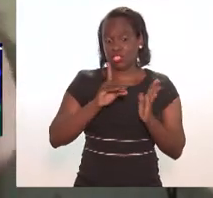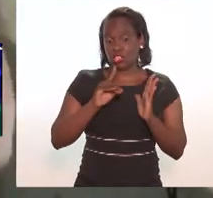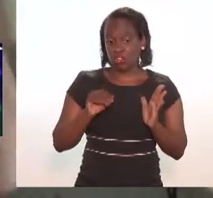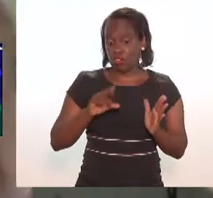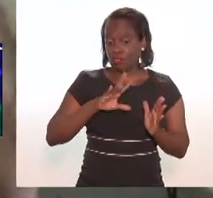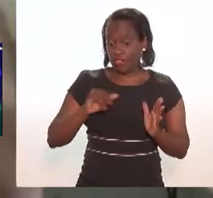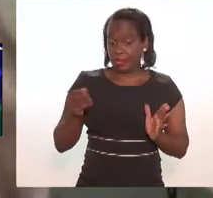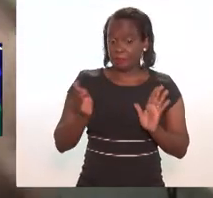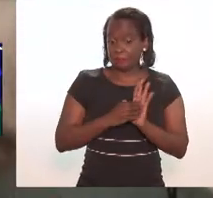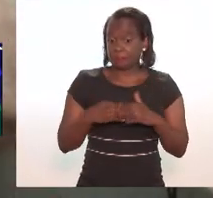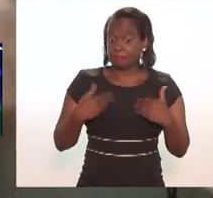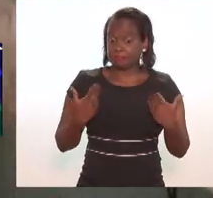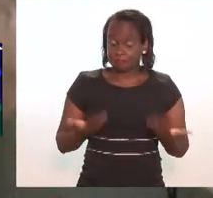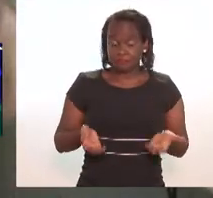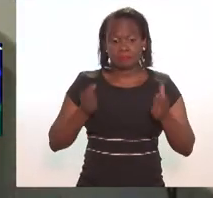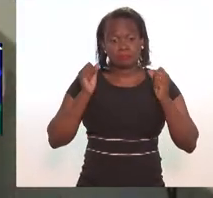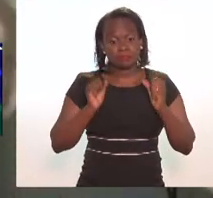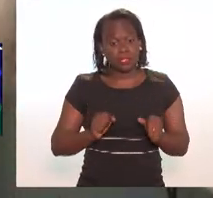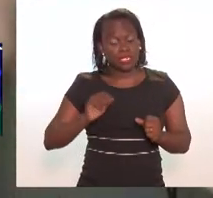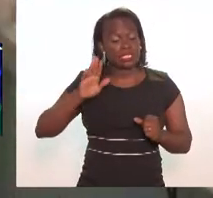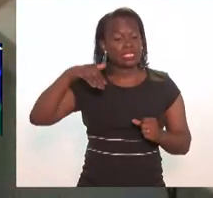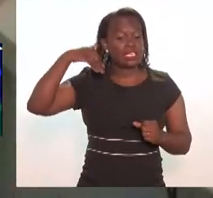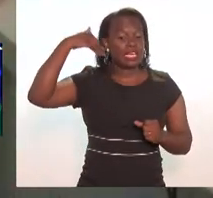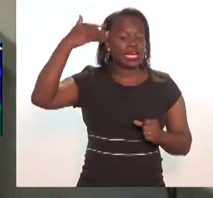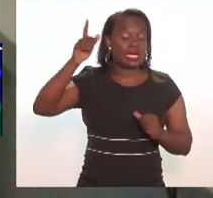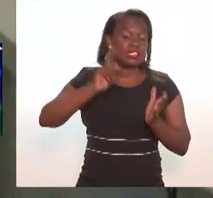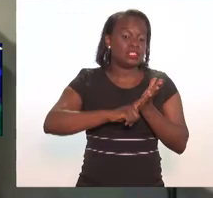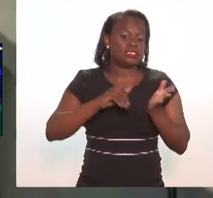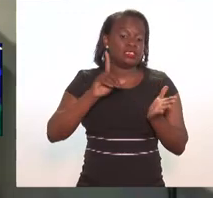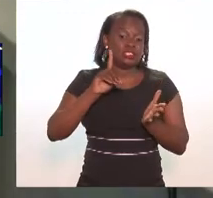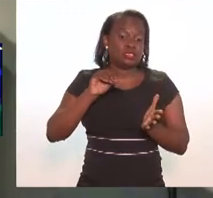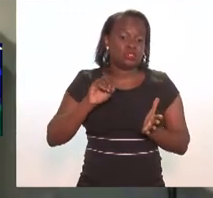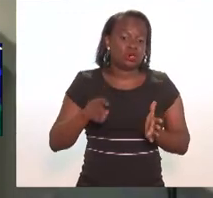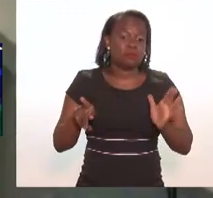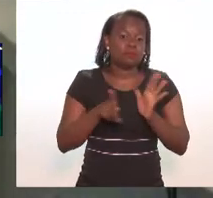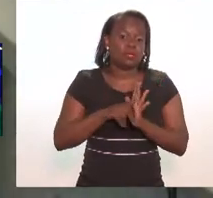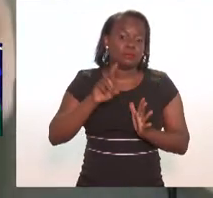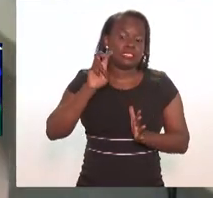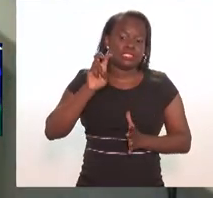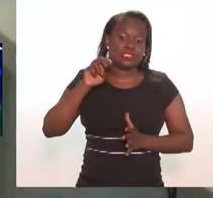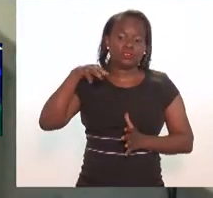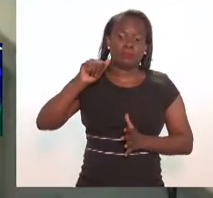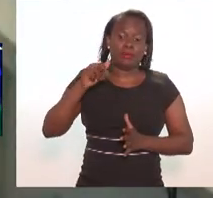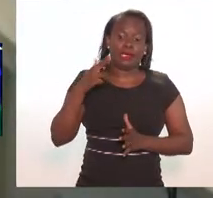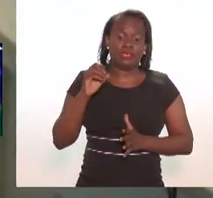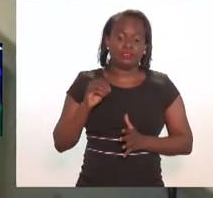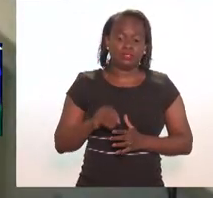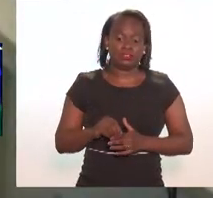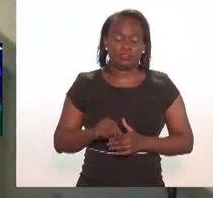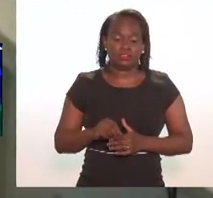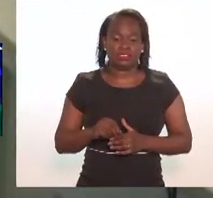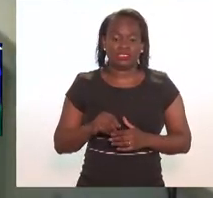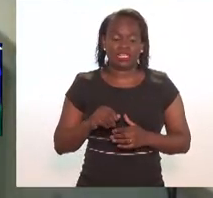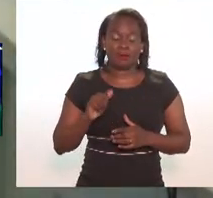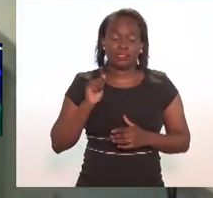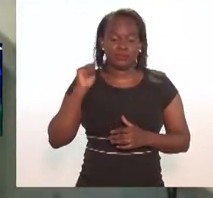isso sairá. Pode ser que saia lá no diário oficial de 5 de março. E